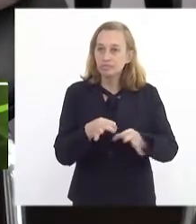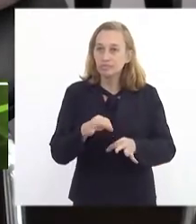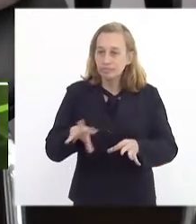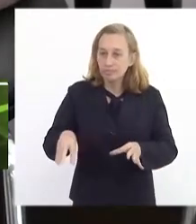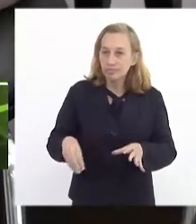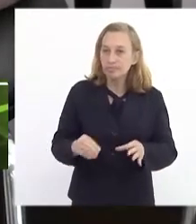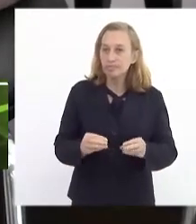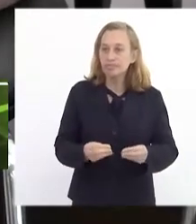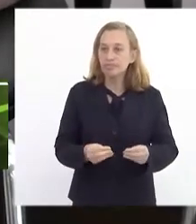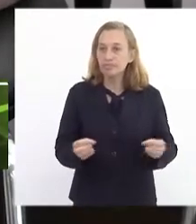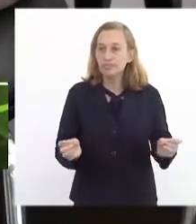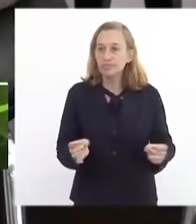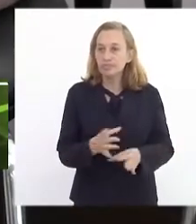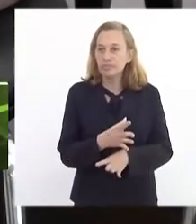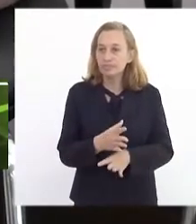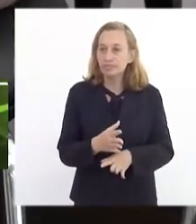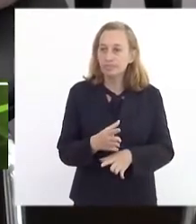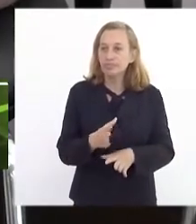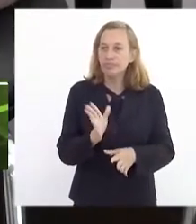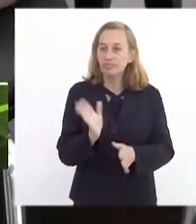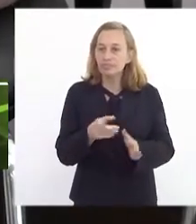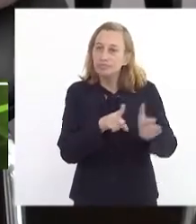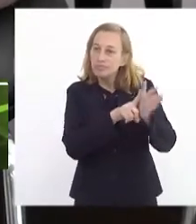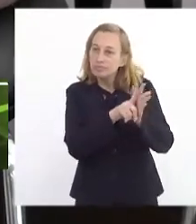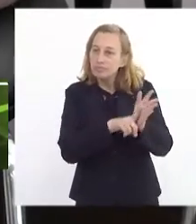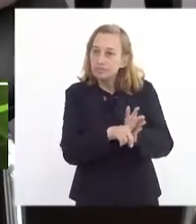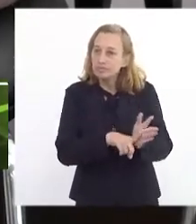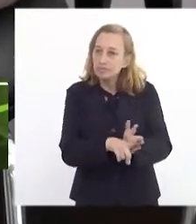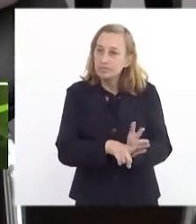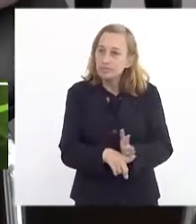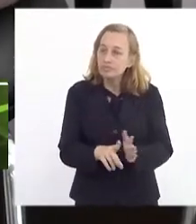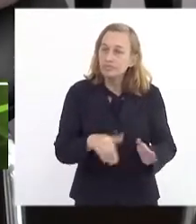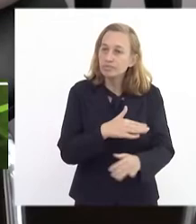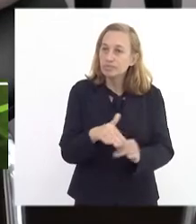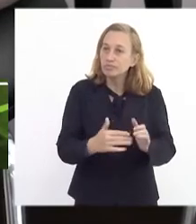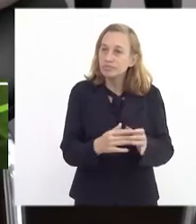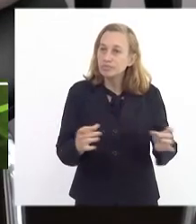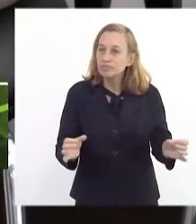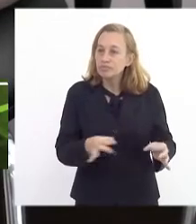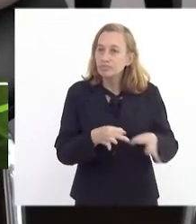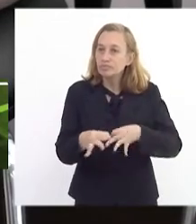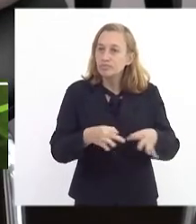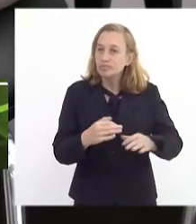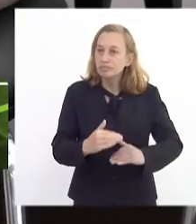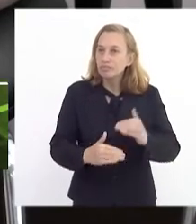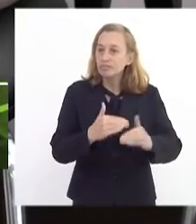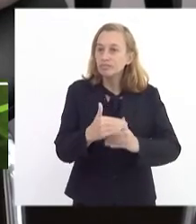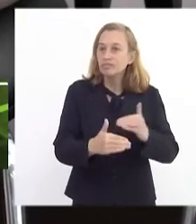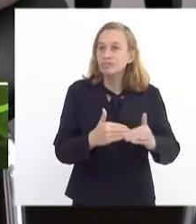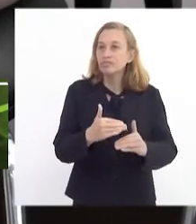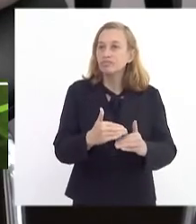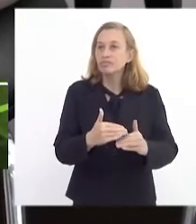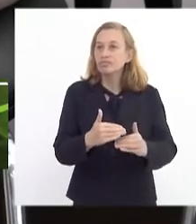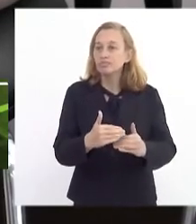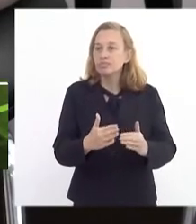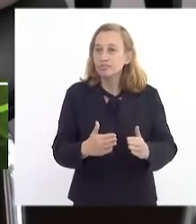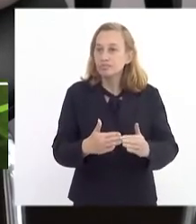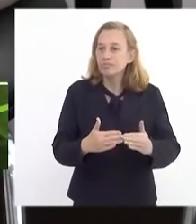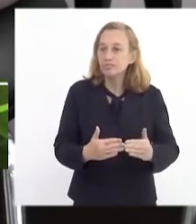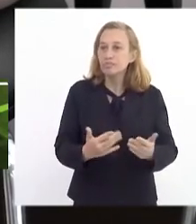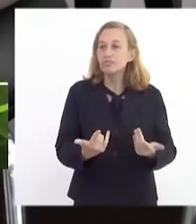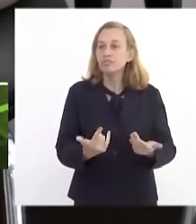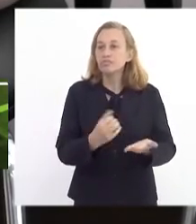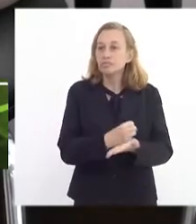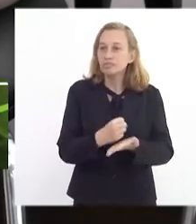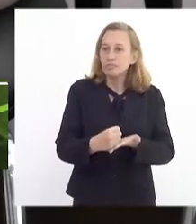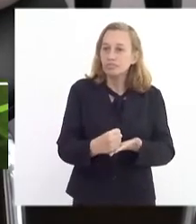entregue. E a gente está na parte de análise dos projetos e está ainda no processo da licença, porque esse